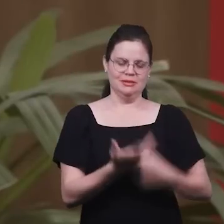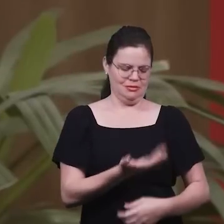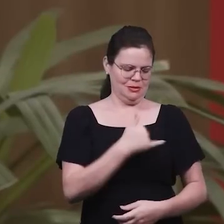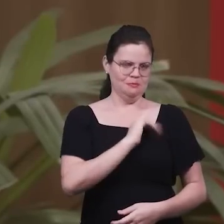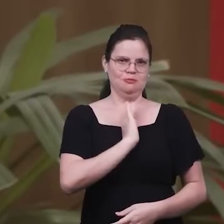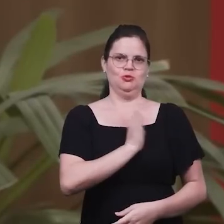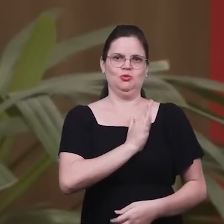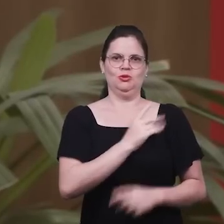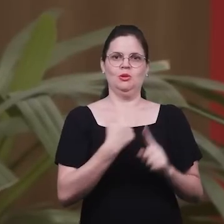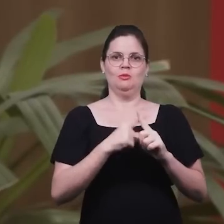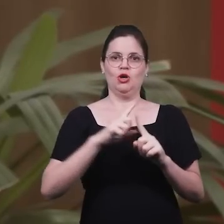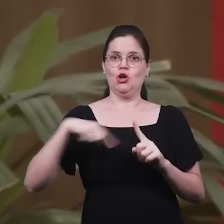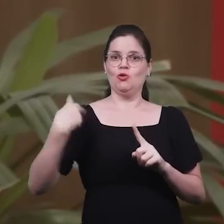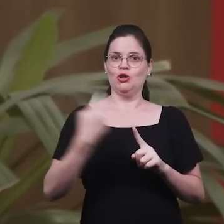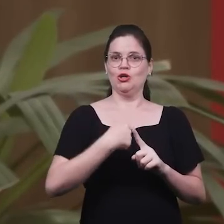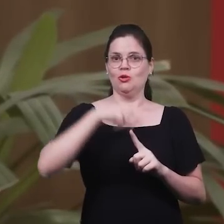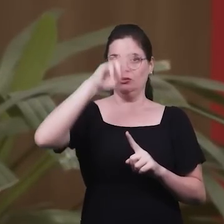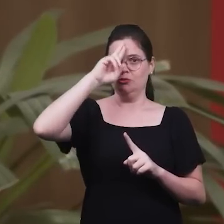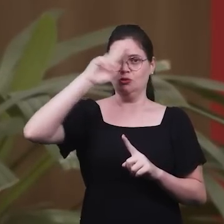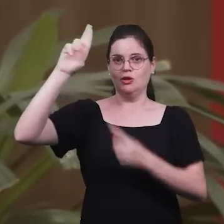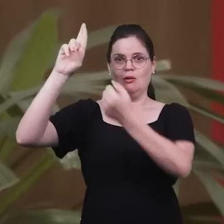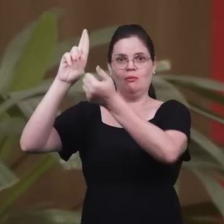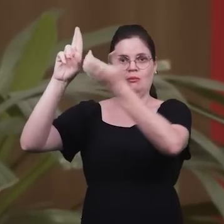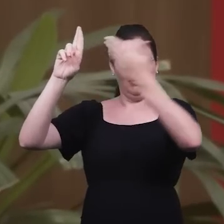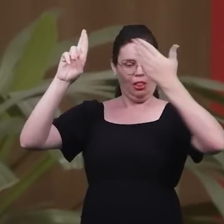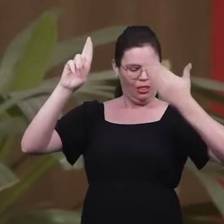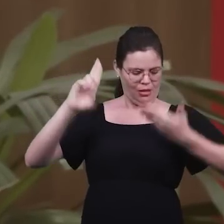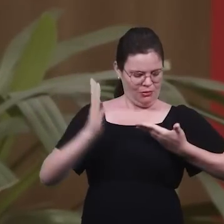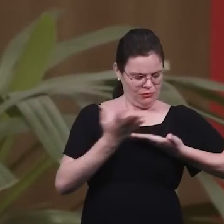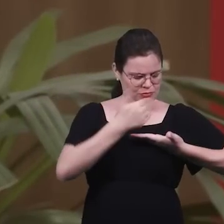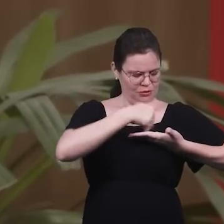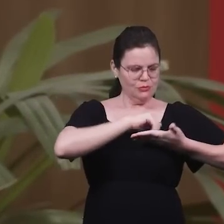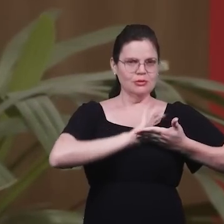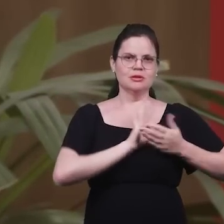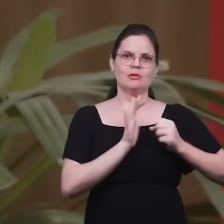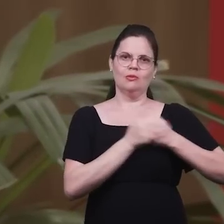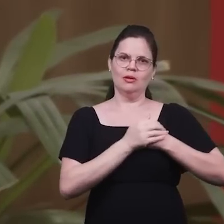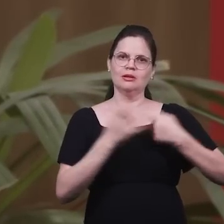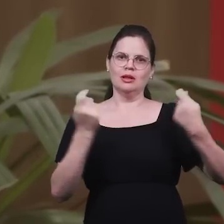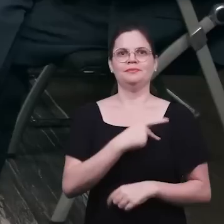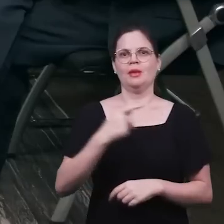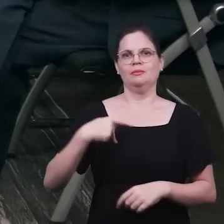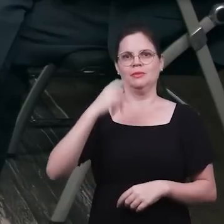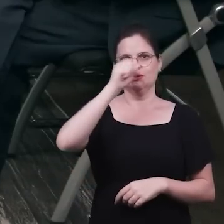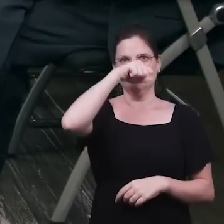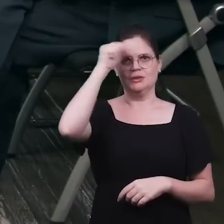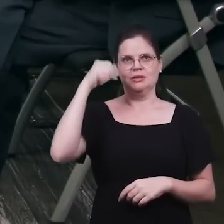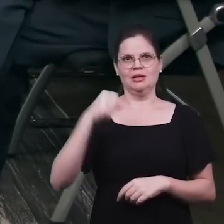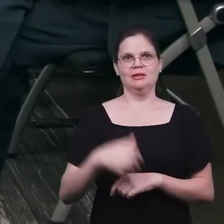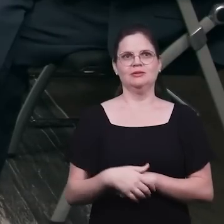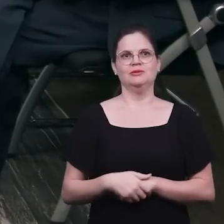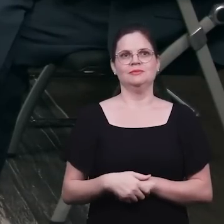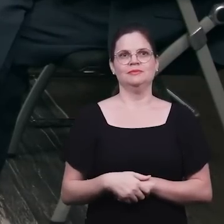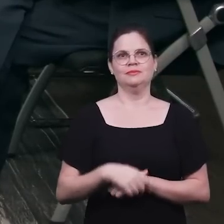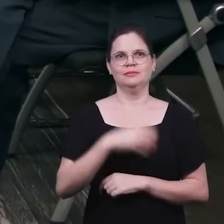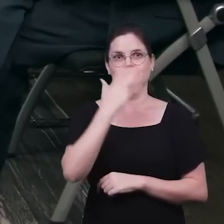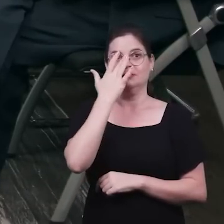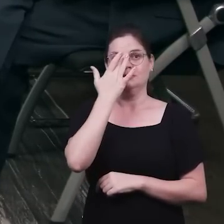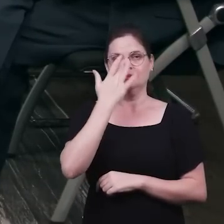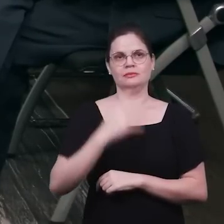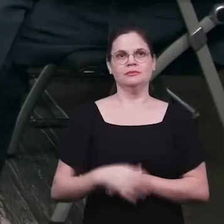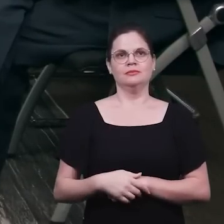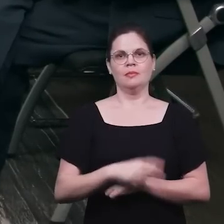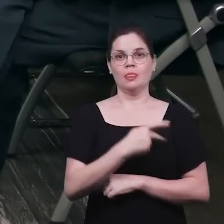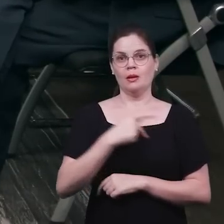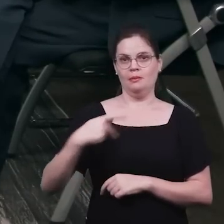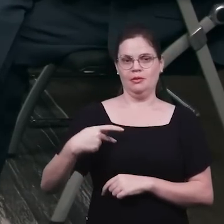ser retida. Aquilo que recebemos precisa ser retido. E é o conselho de Jesus. Pastor Sérgio Souza, uma palavra para os